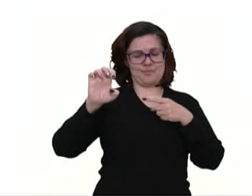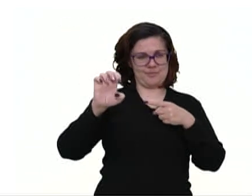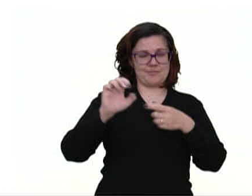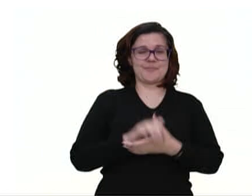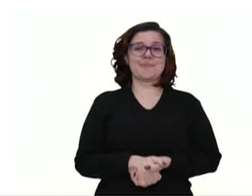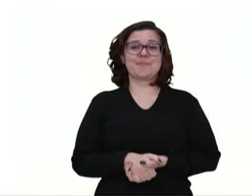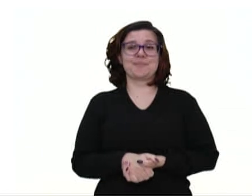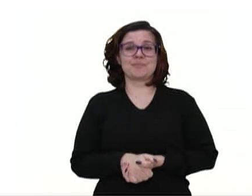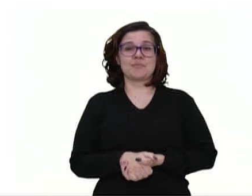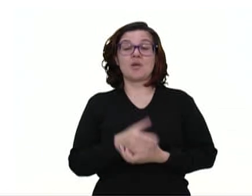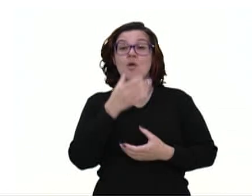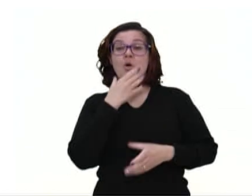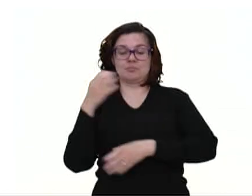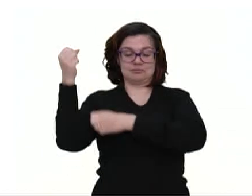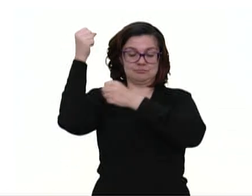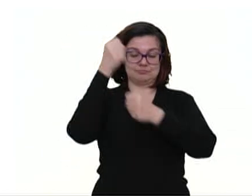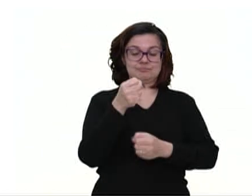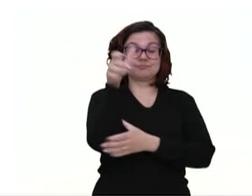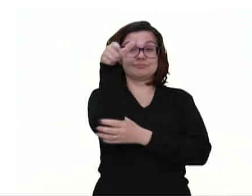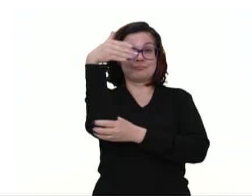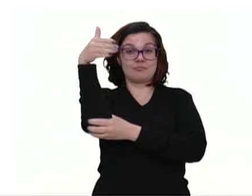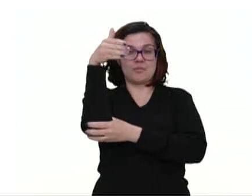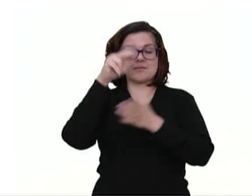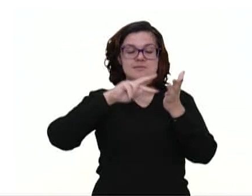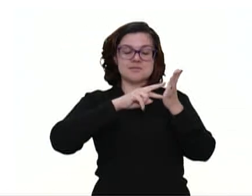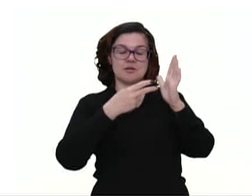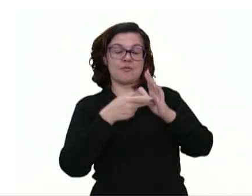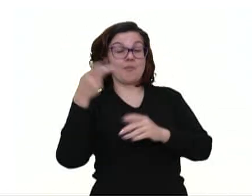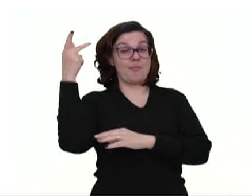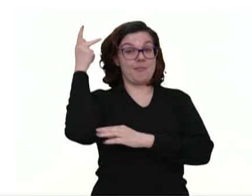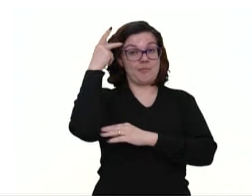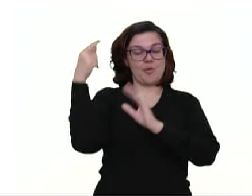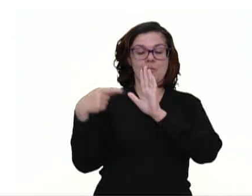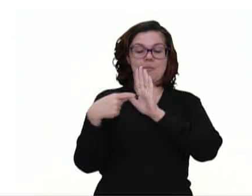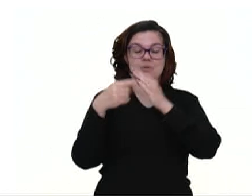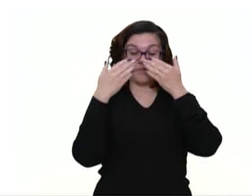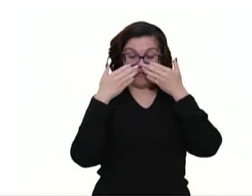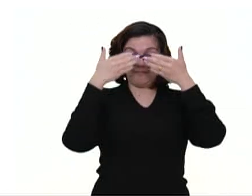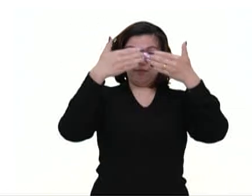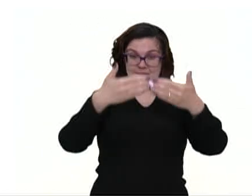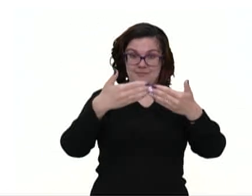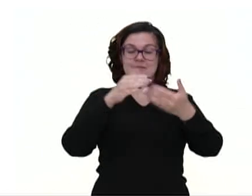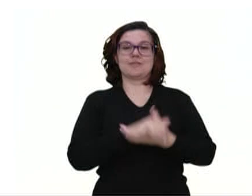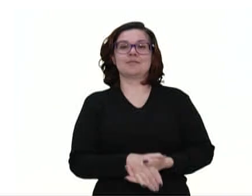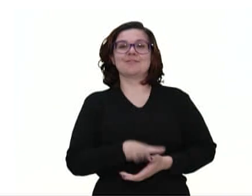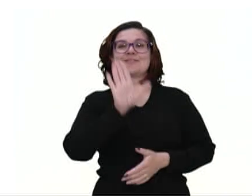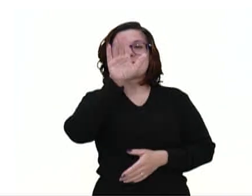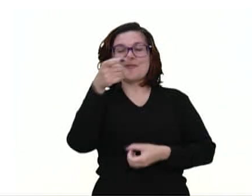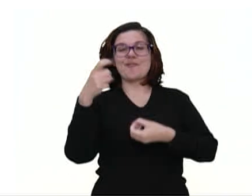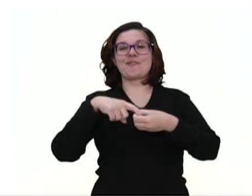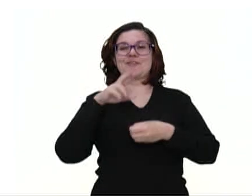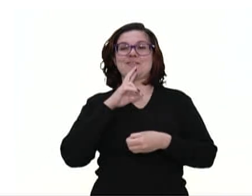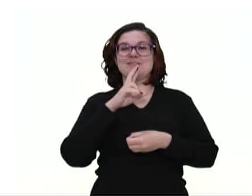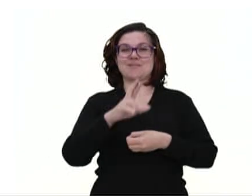E. Ao bandeirantismo, símbolo paulista, apresentado em primeiro plano. Logo voltamos com a